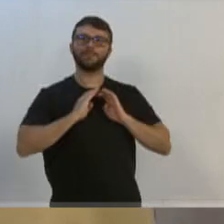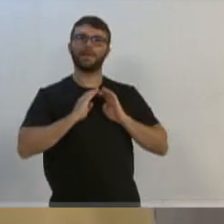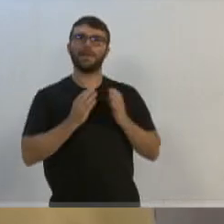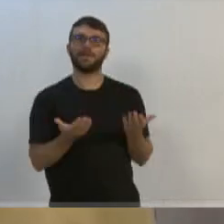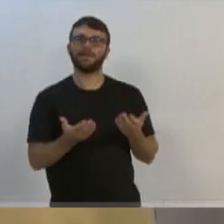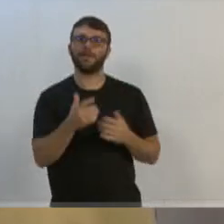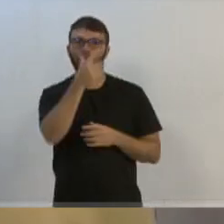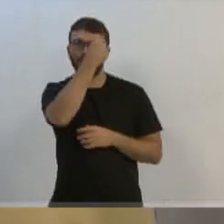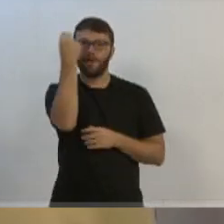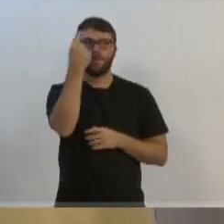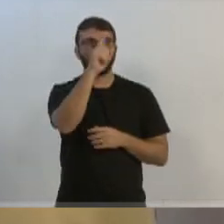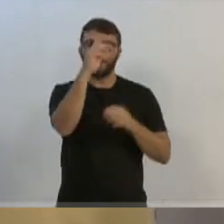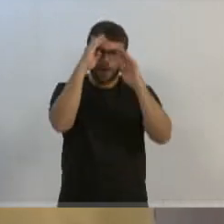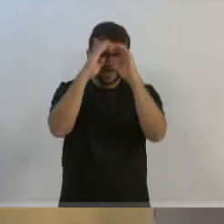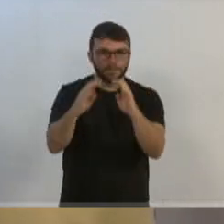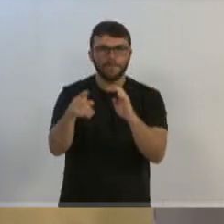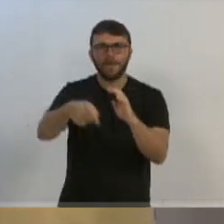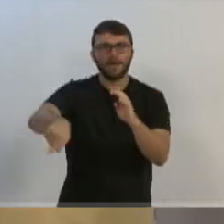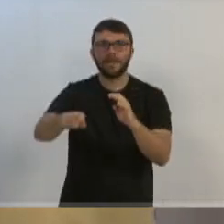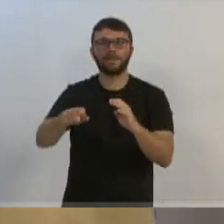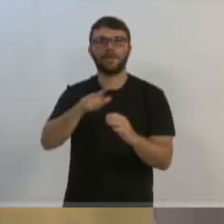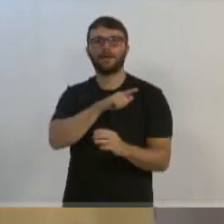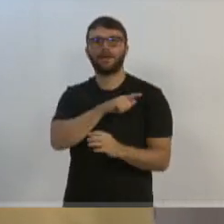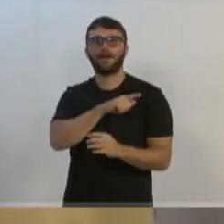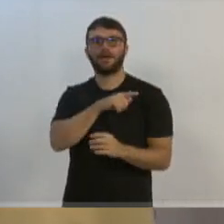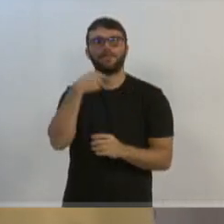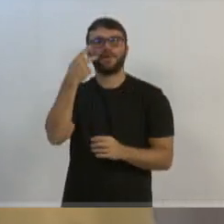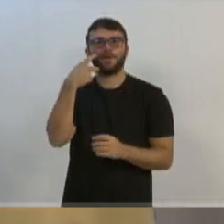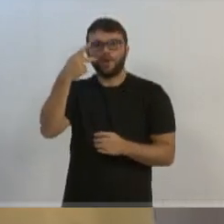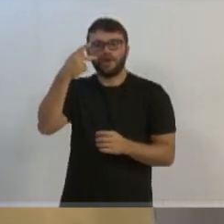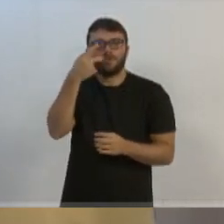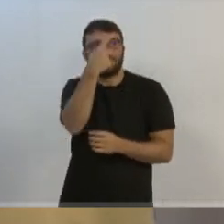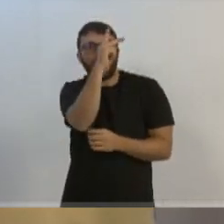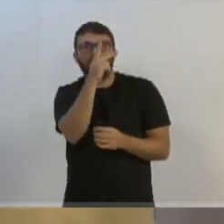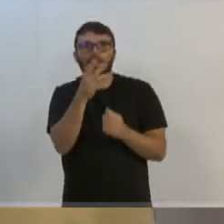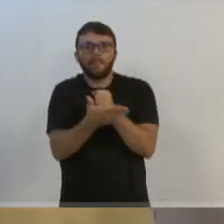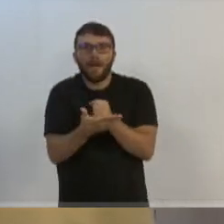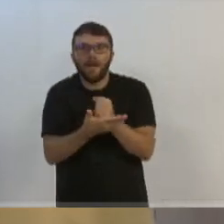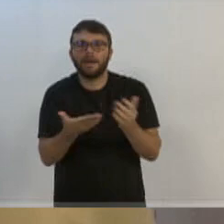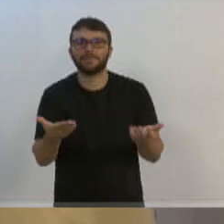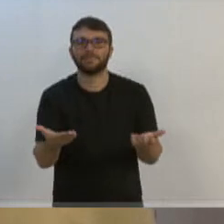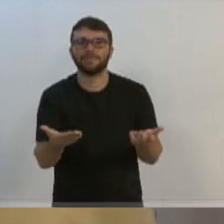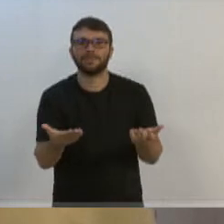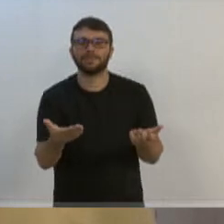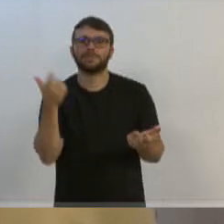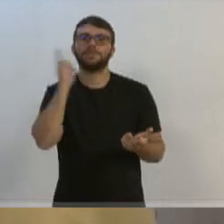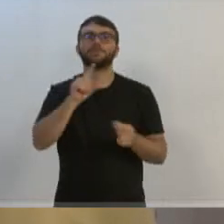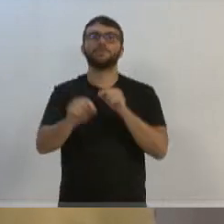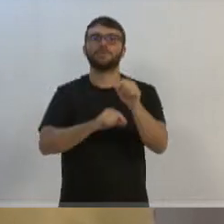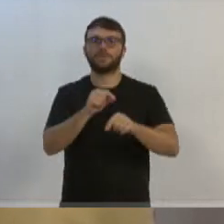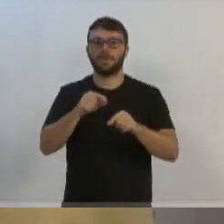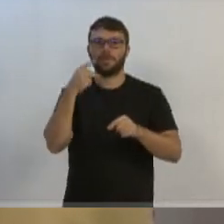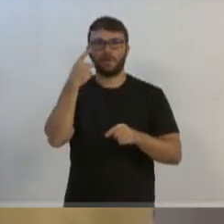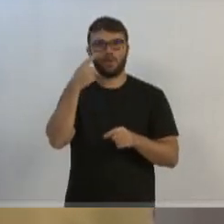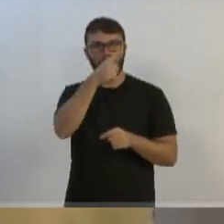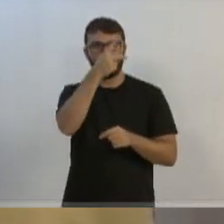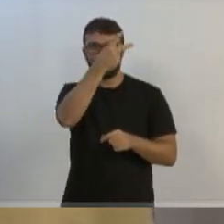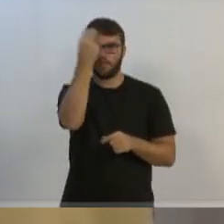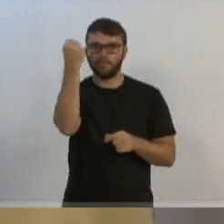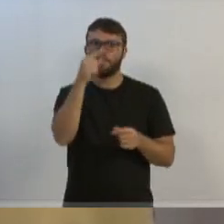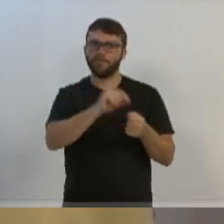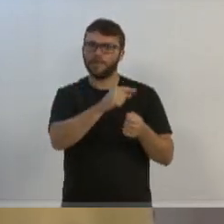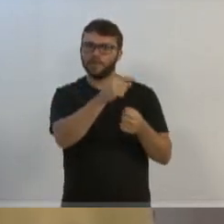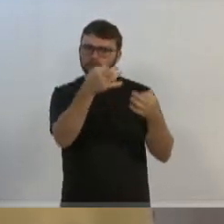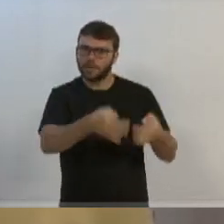não respeita os vereadores da base, gente. Porque é uma coisa muito básica. Se o governo tem argumentação, se o governo faz a coisa de forma correta, faz